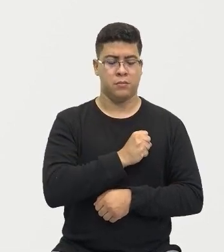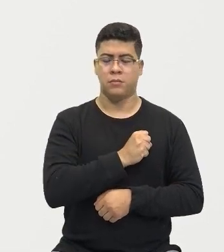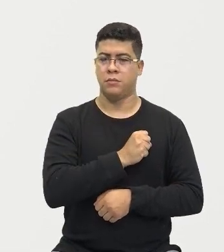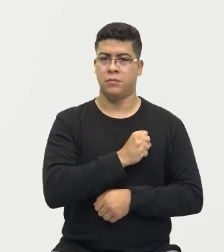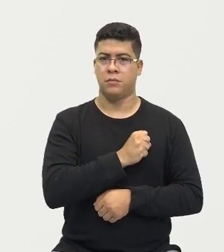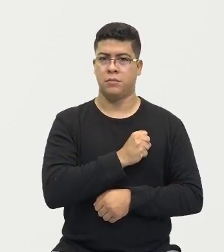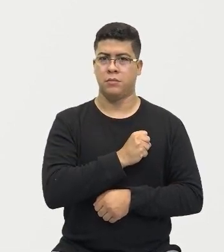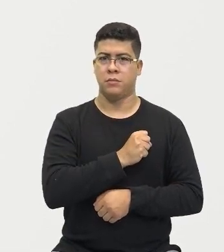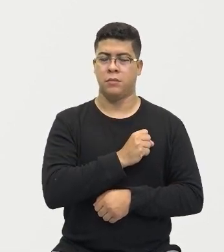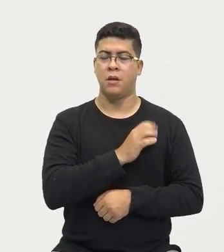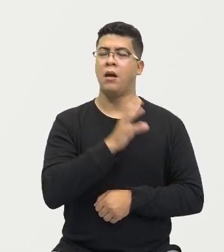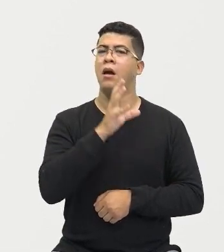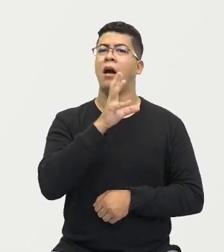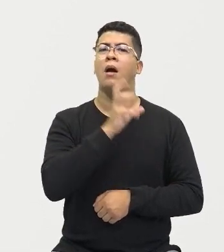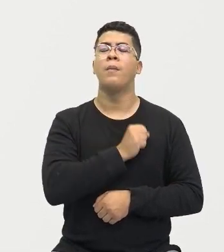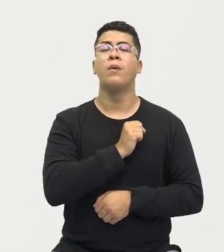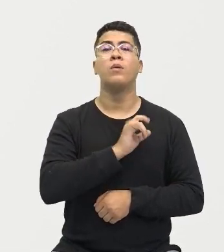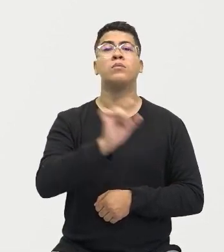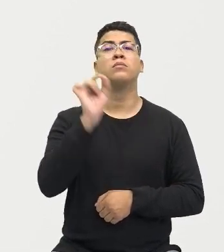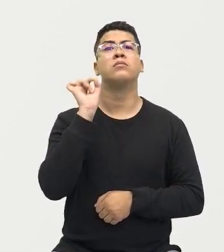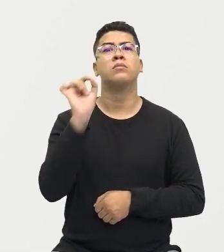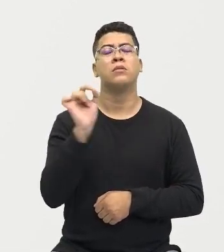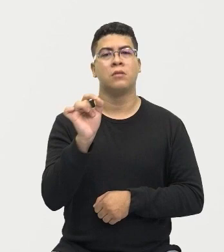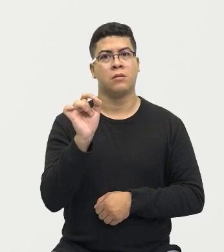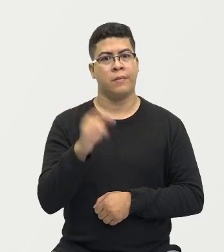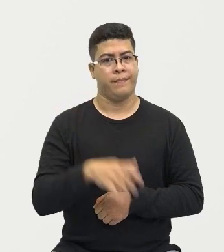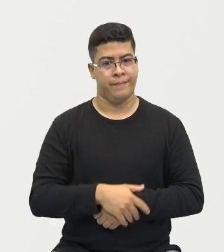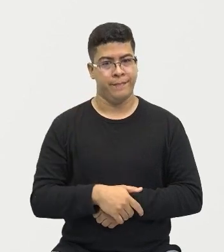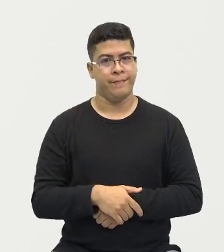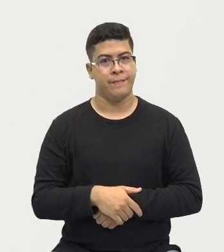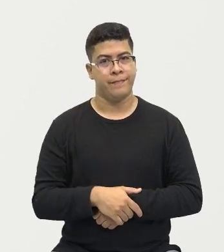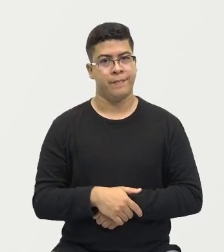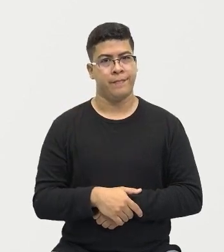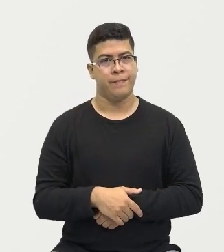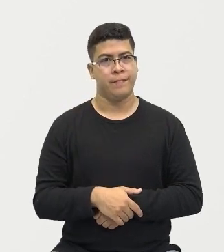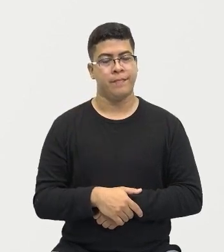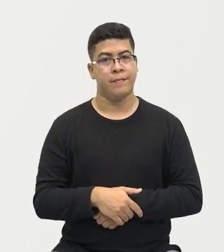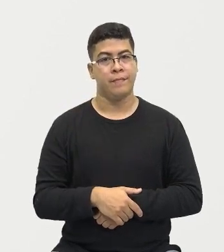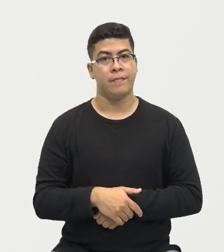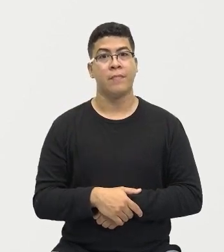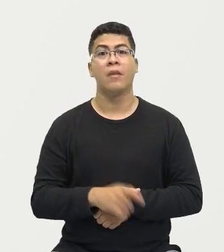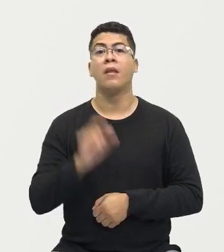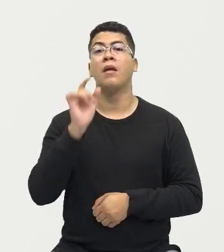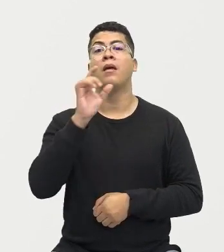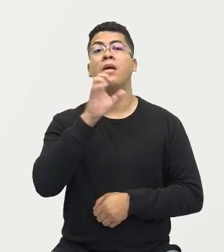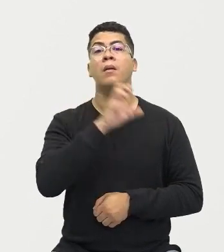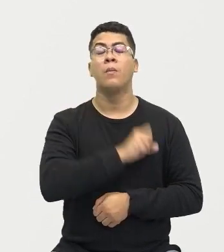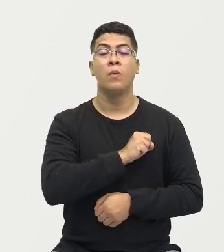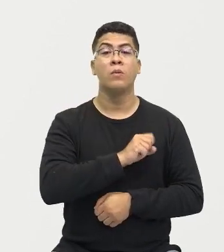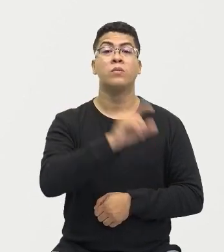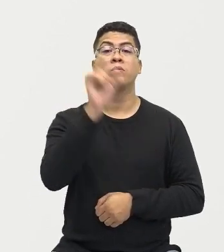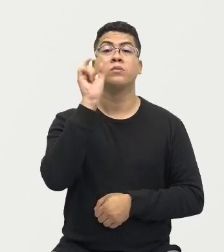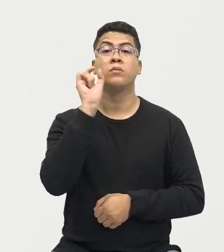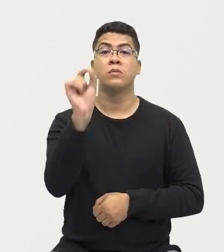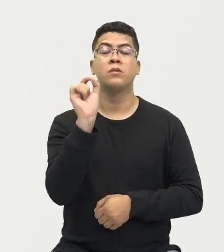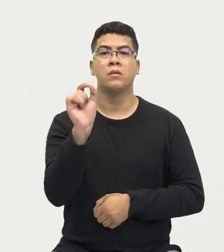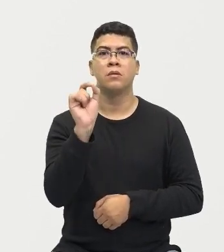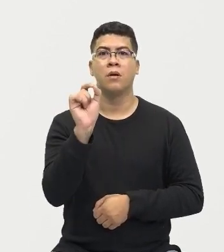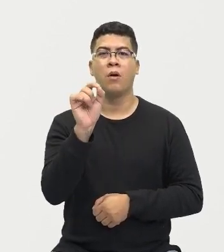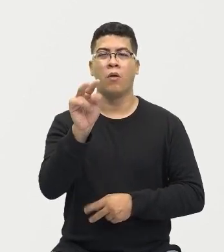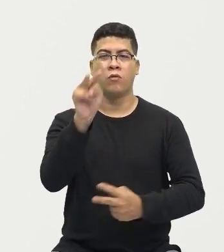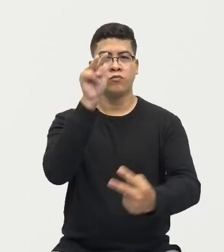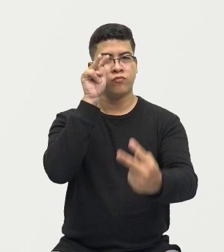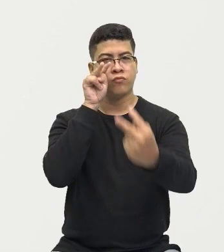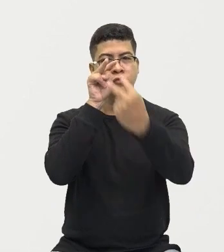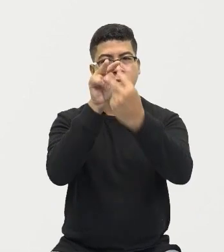senhor amou o quê? Você me perguntaria, não é isso? Você me perguntaria, amou o quê? Aí eu vou dizer, olhar bem nos seus olhos